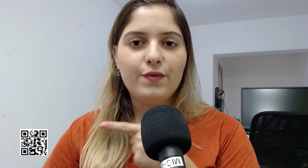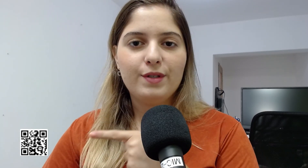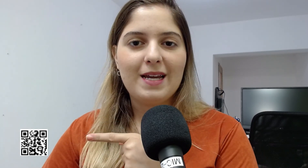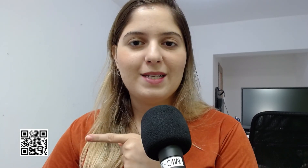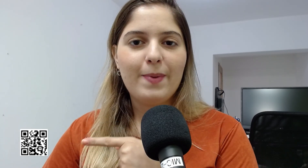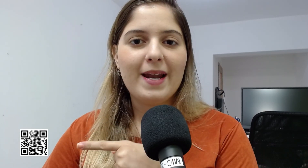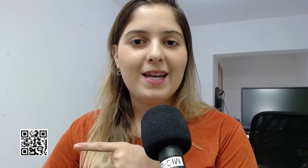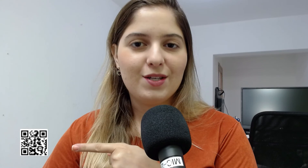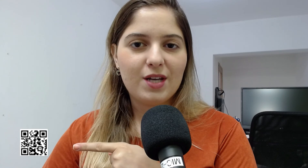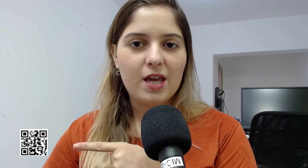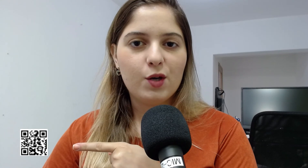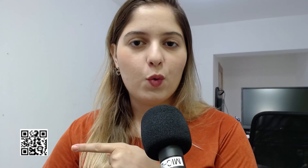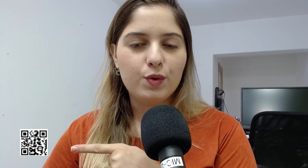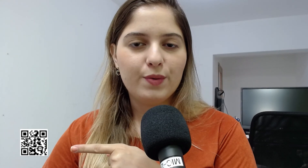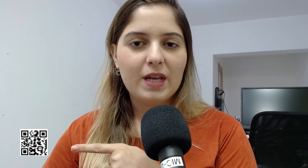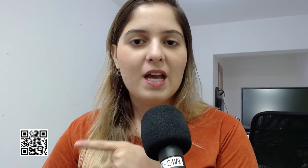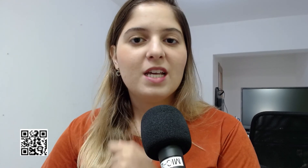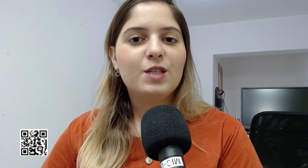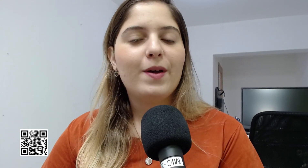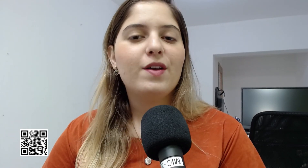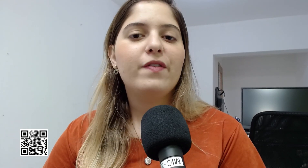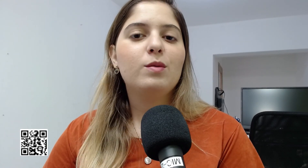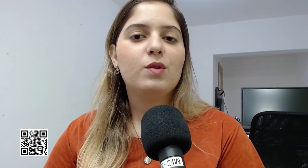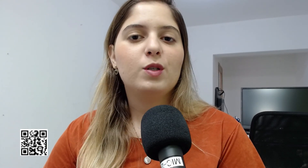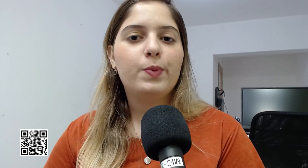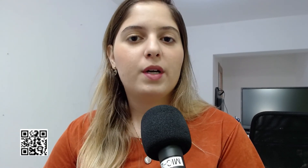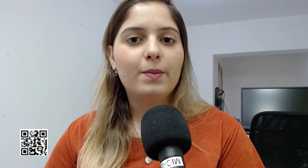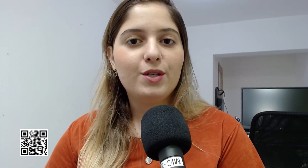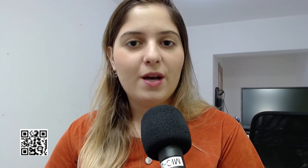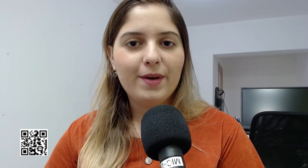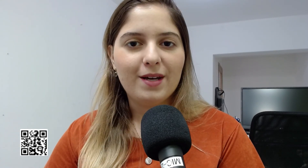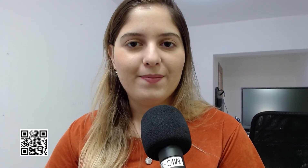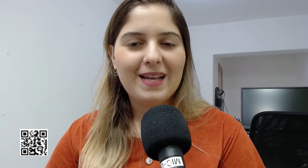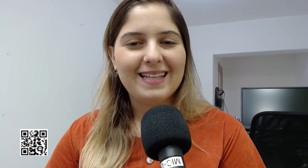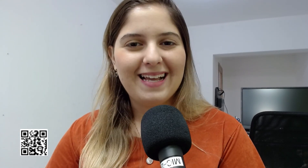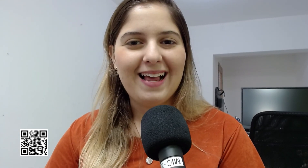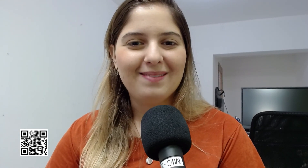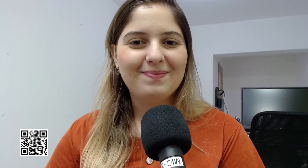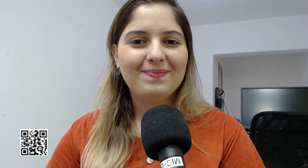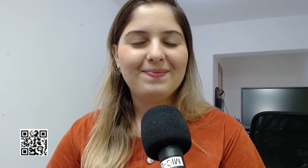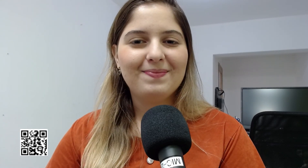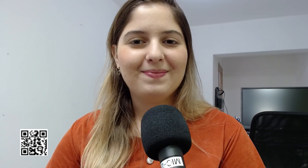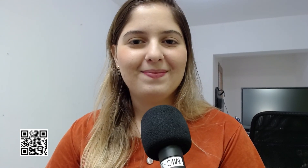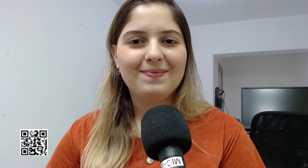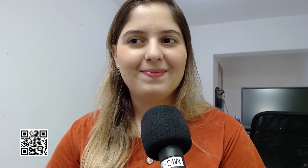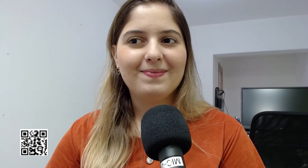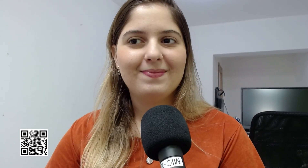celular de vocês para este QR Code. Espero revê-los no nosso programa de amanhã. Até lá!